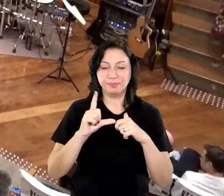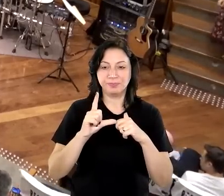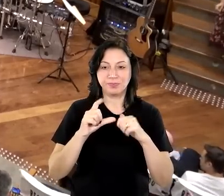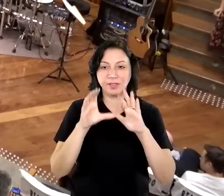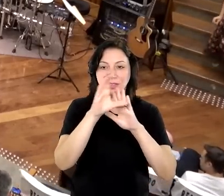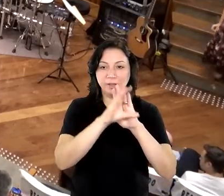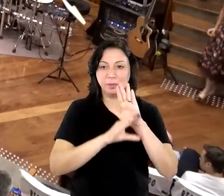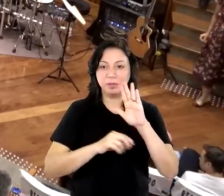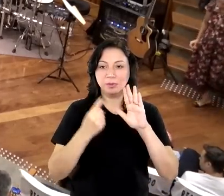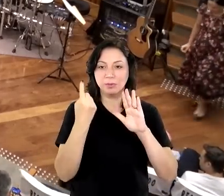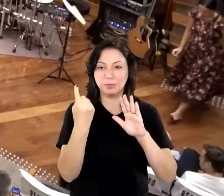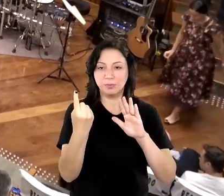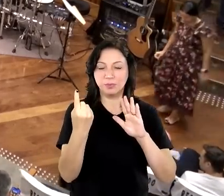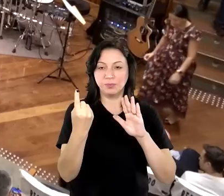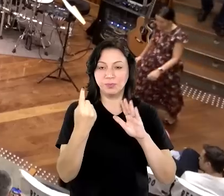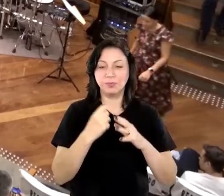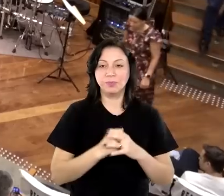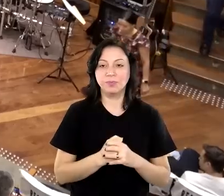capítulo 1,